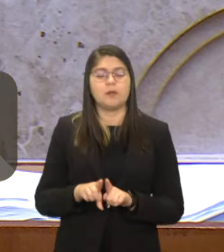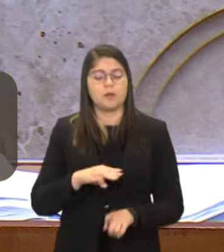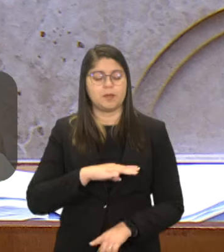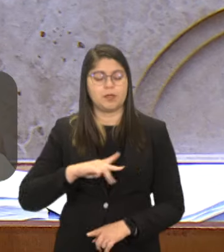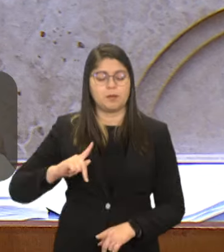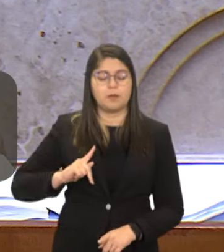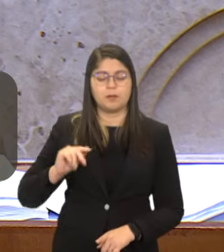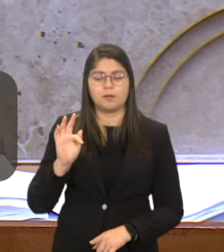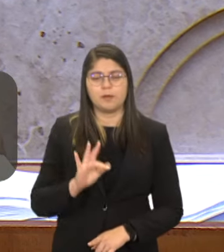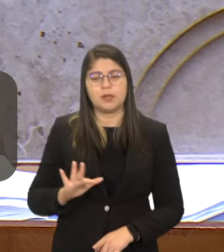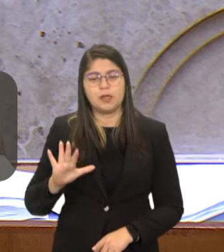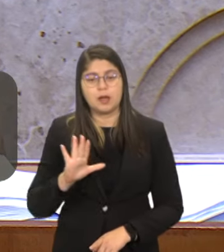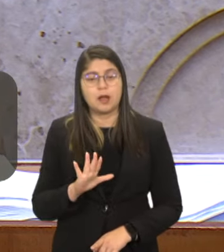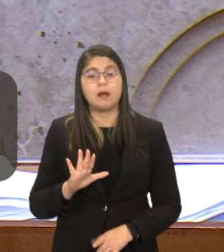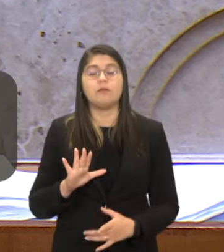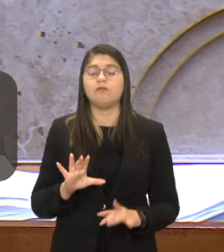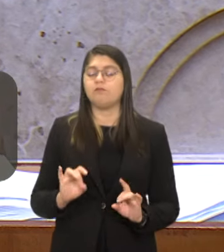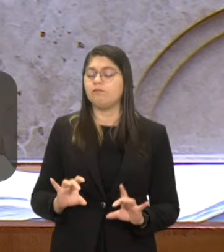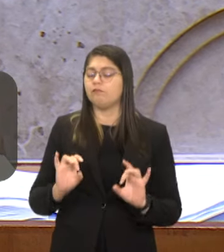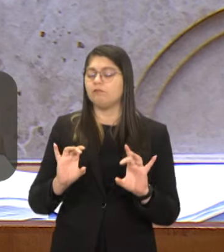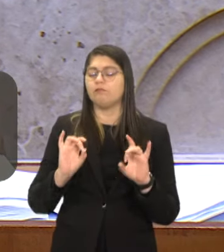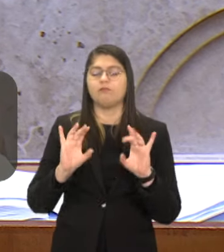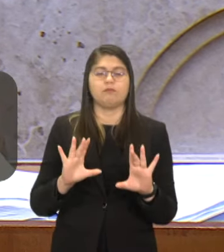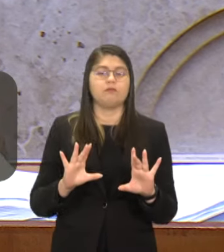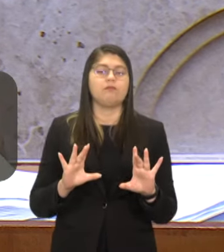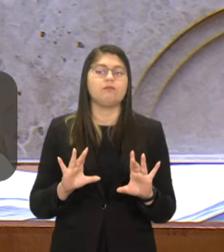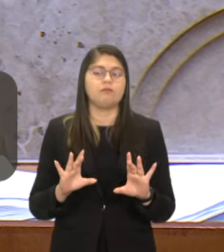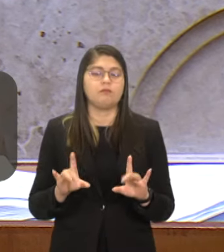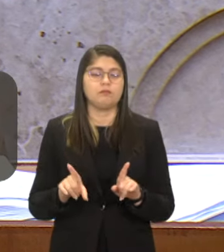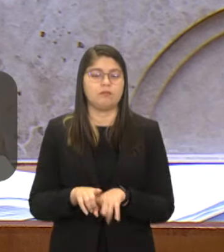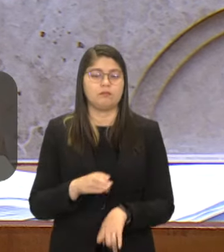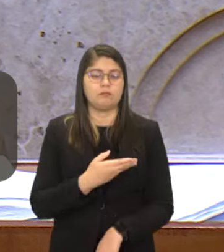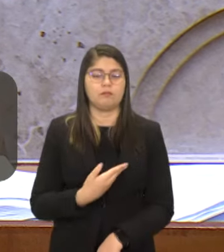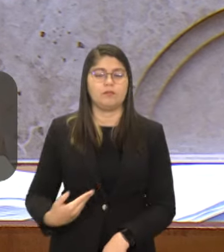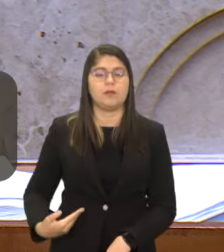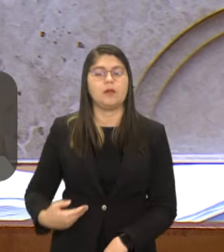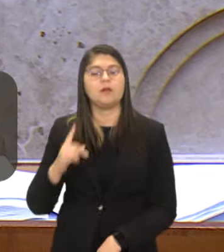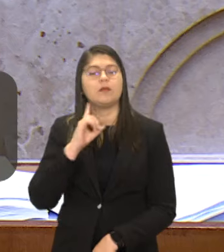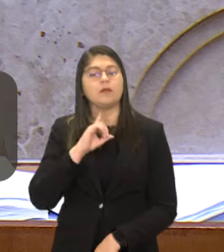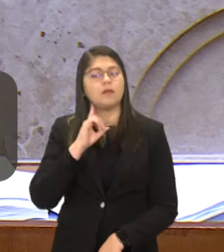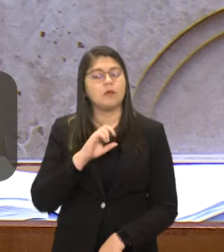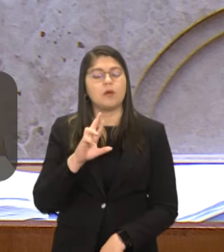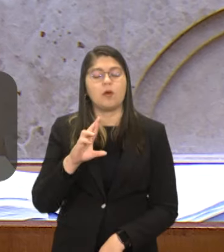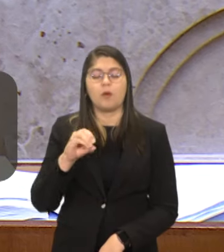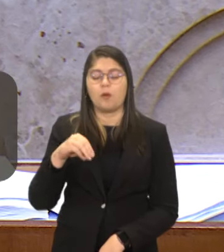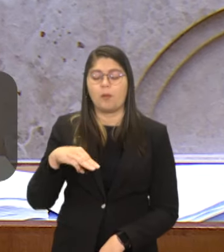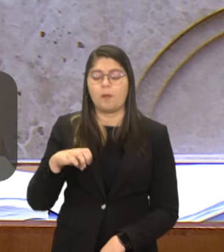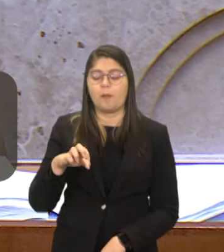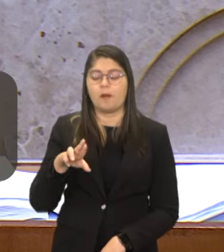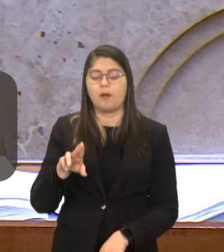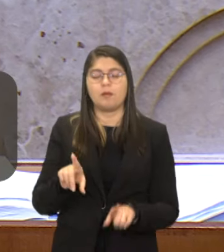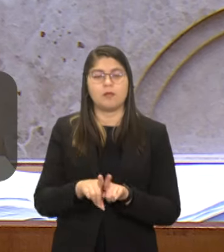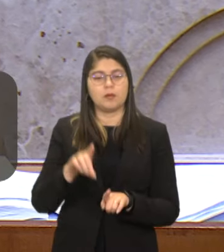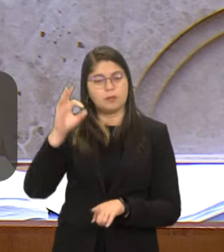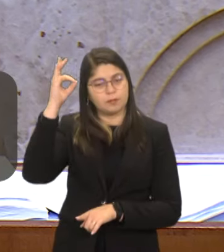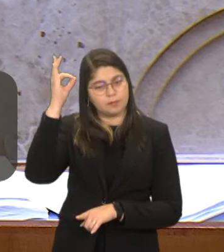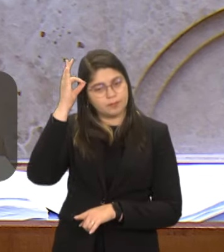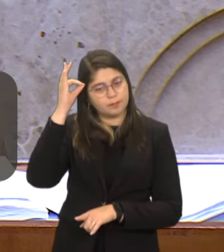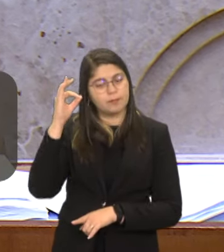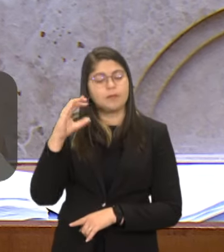Federal, especialmente o governador de Minas Gerais, Romeu Zema, do Espírito Santo, Renato